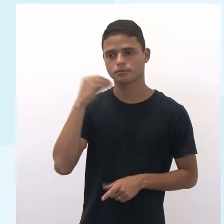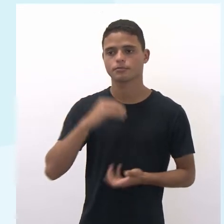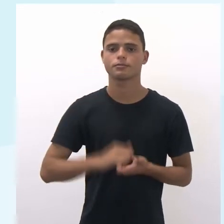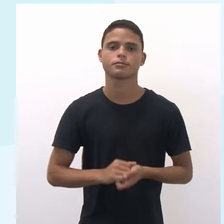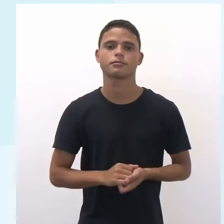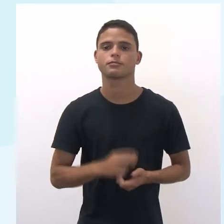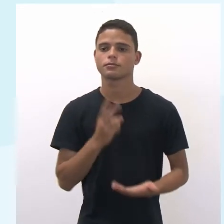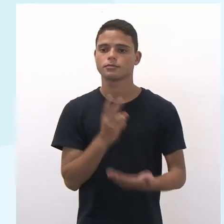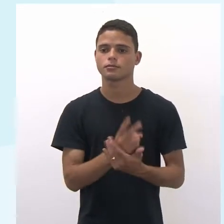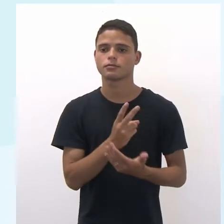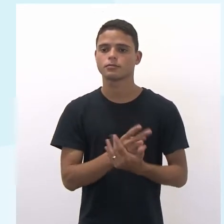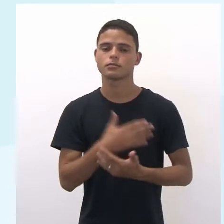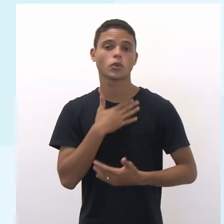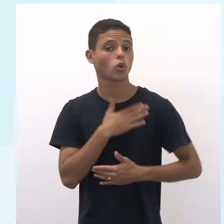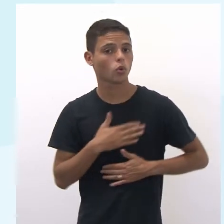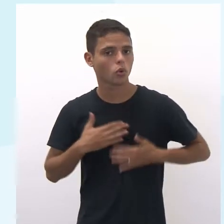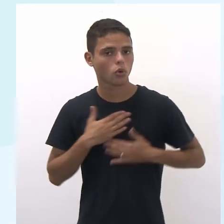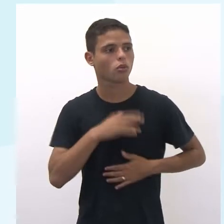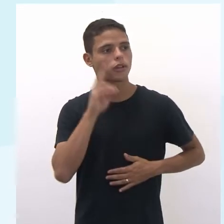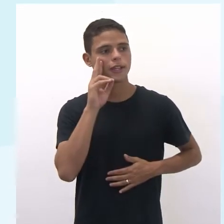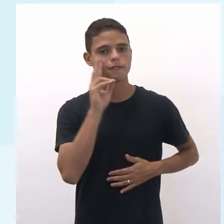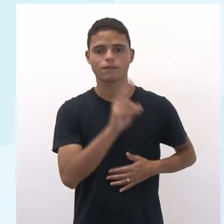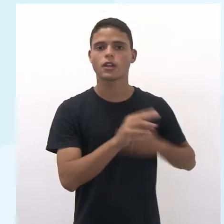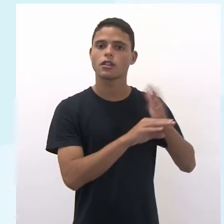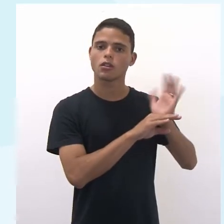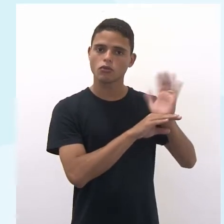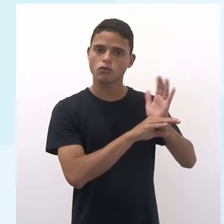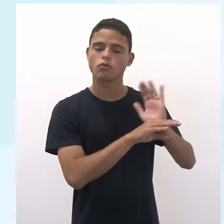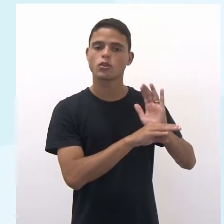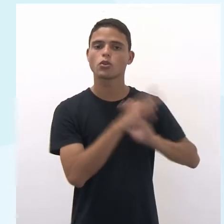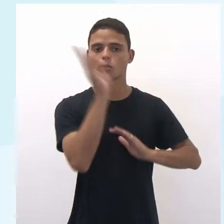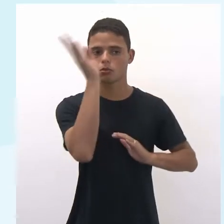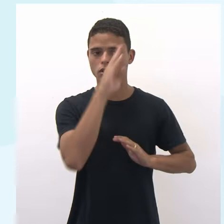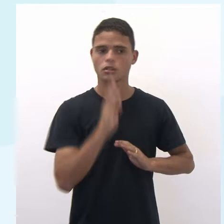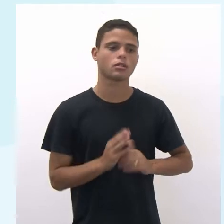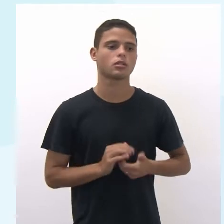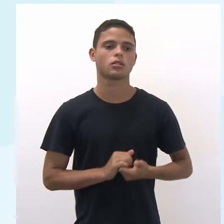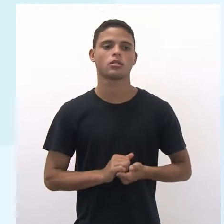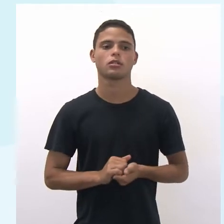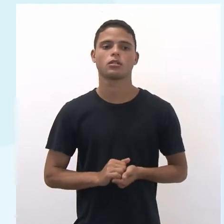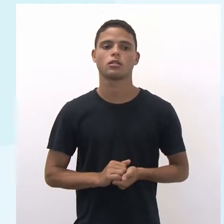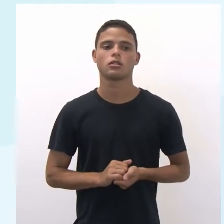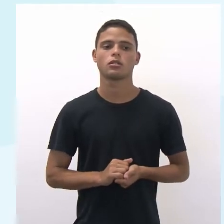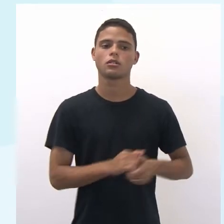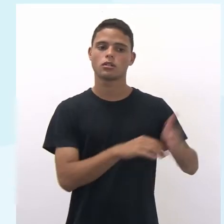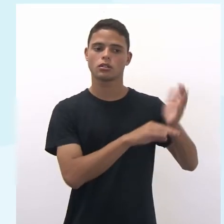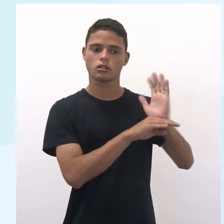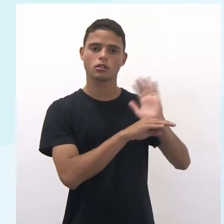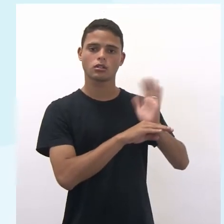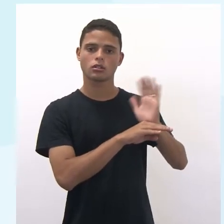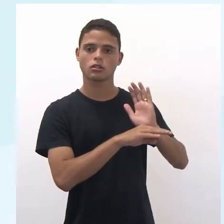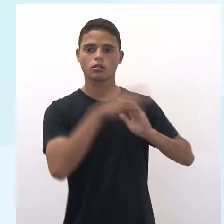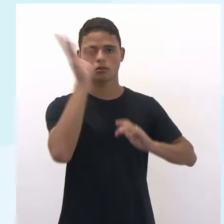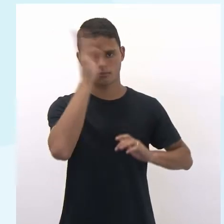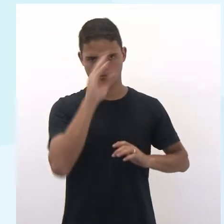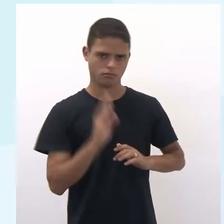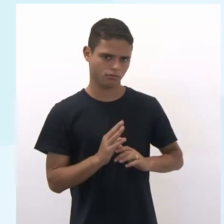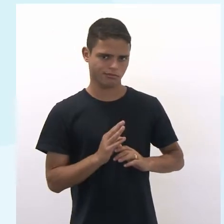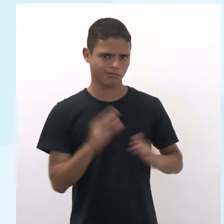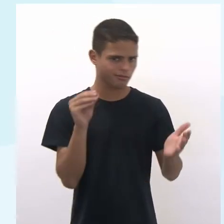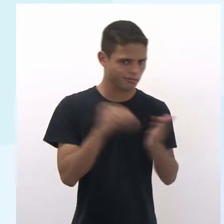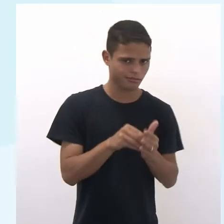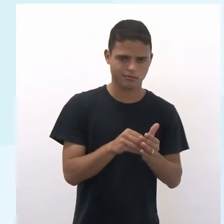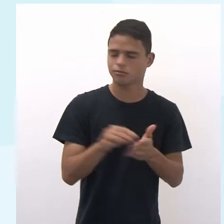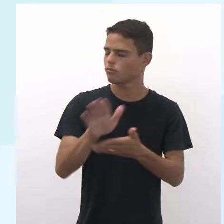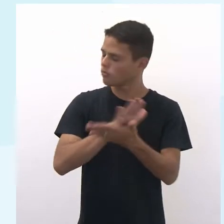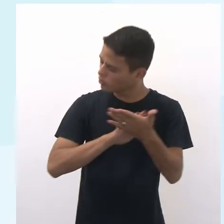muitos filmes nacionais e, olha, o cinema brasileiro não está devendo nada para ninguém não, viu?